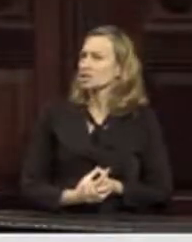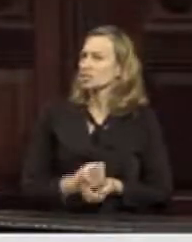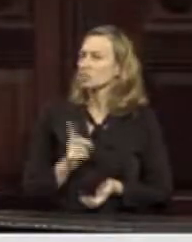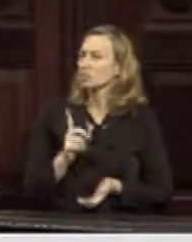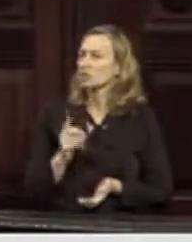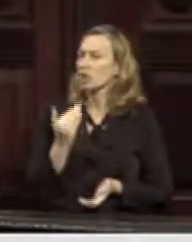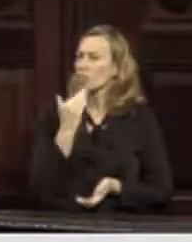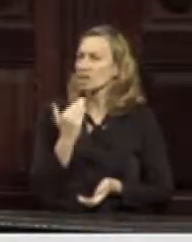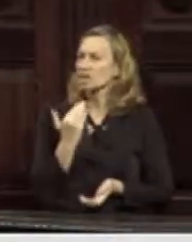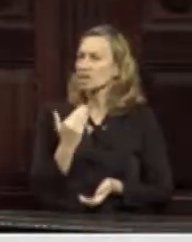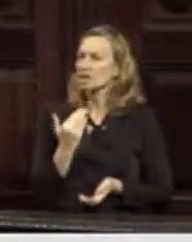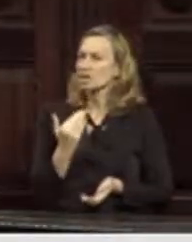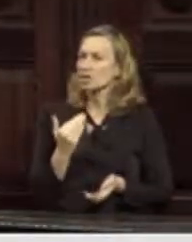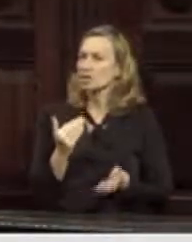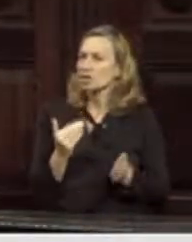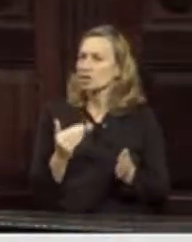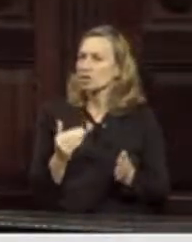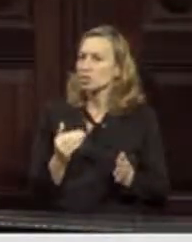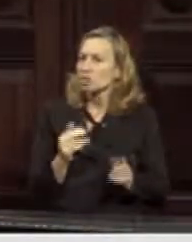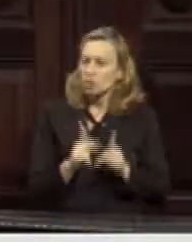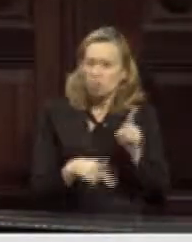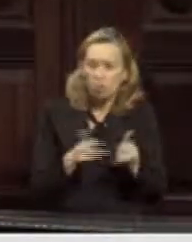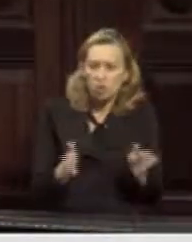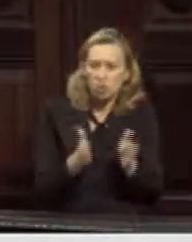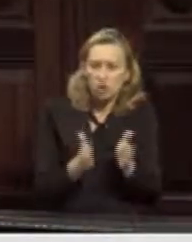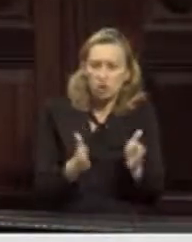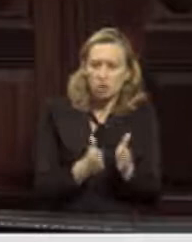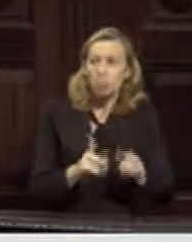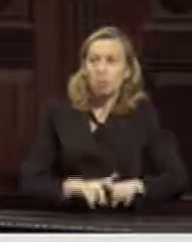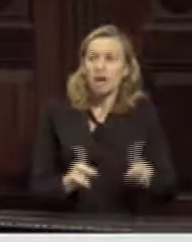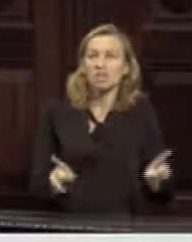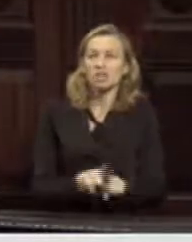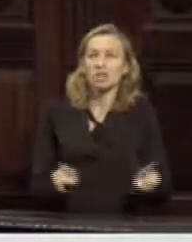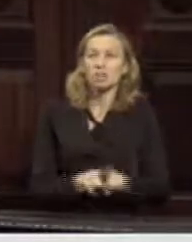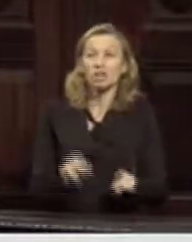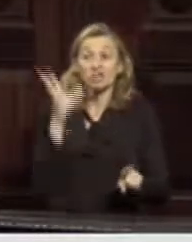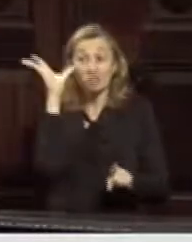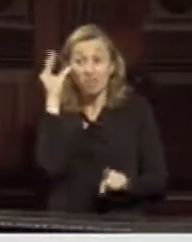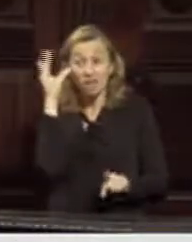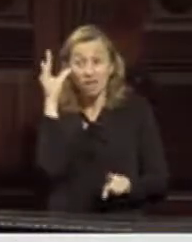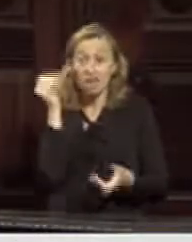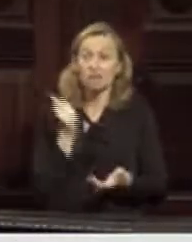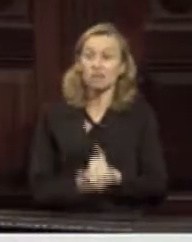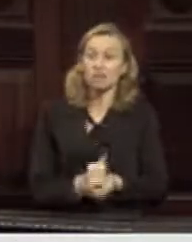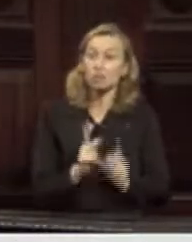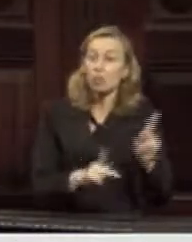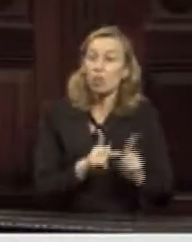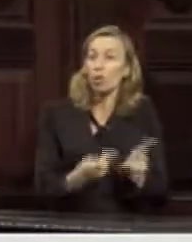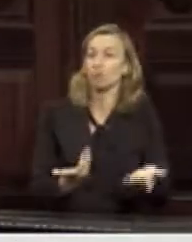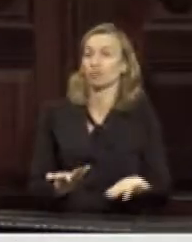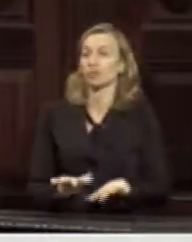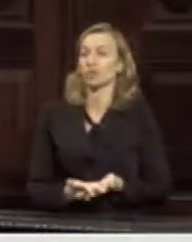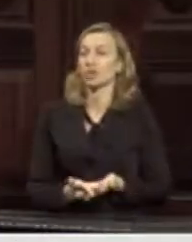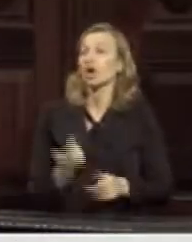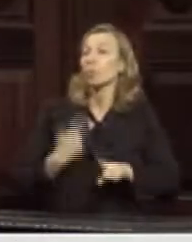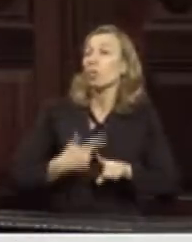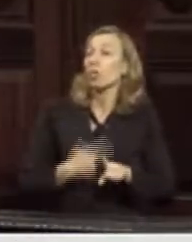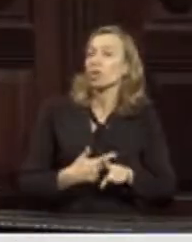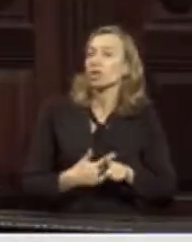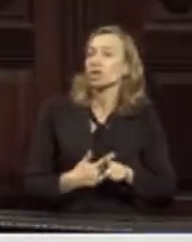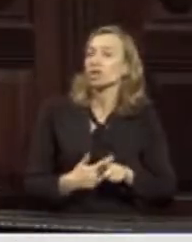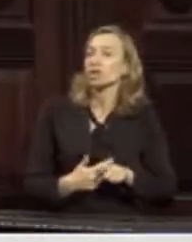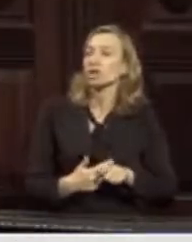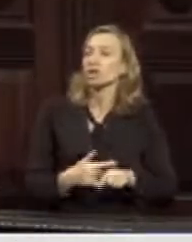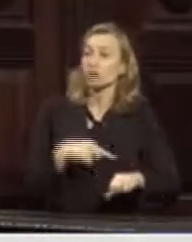reivindicação da categoria, mas atende também aos interesses do atendido, porque uma jornada de